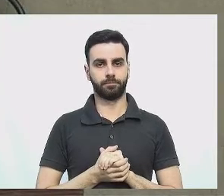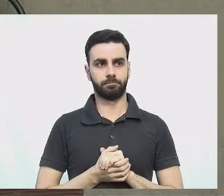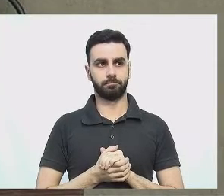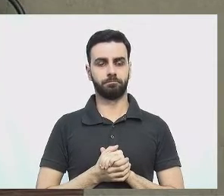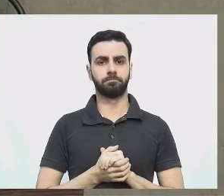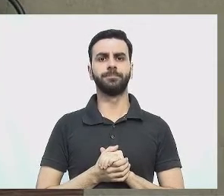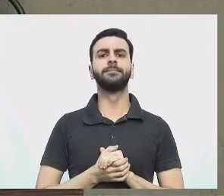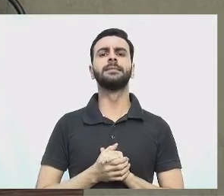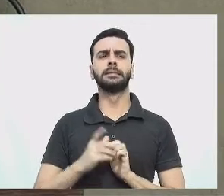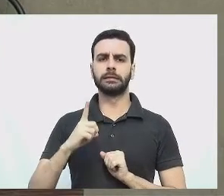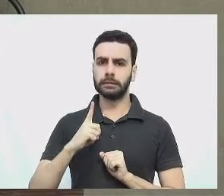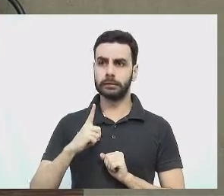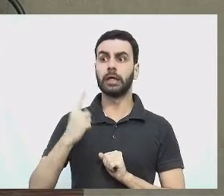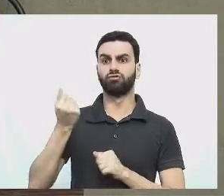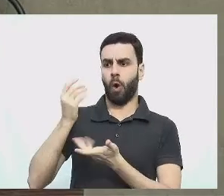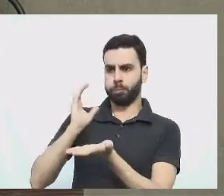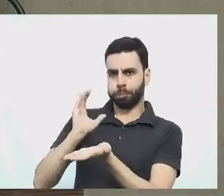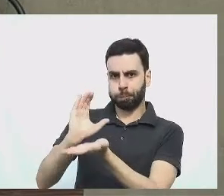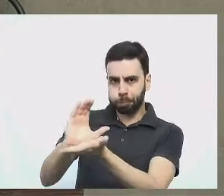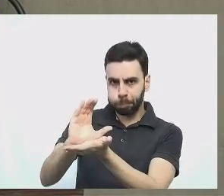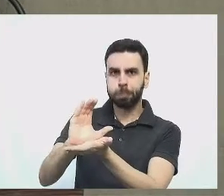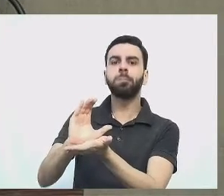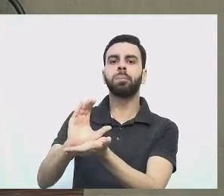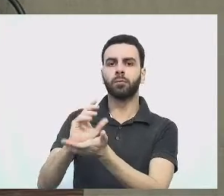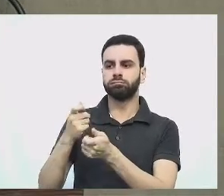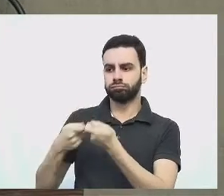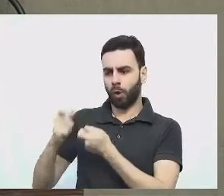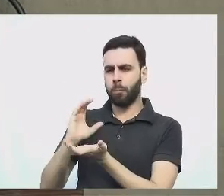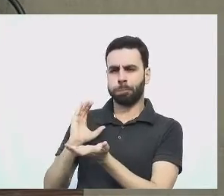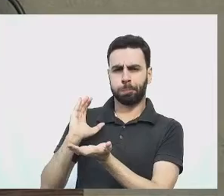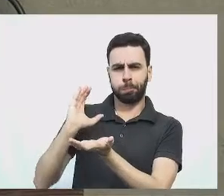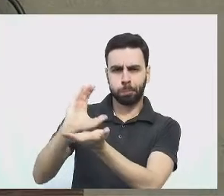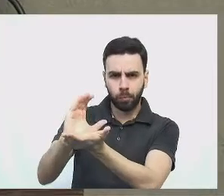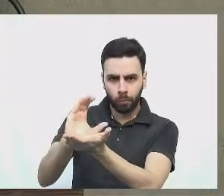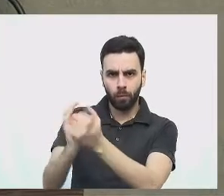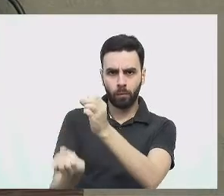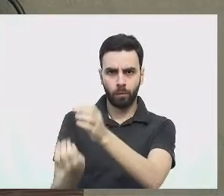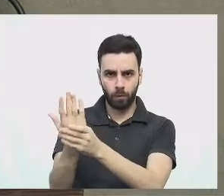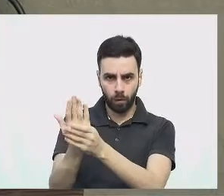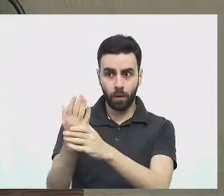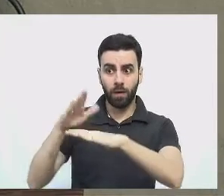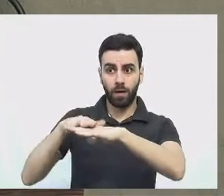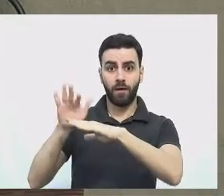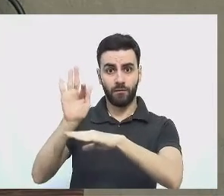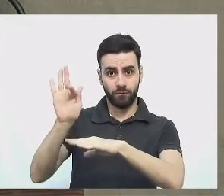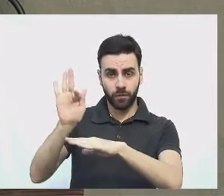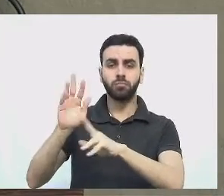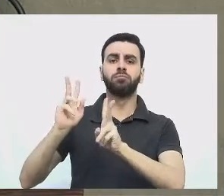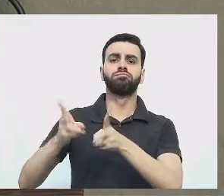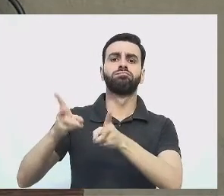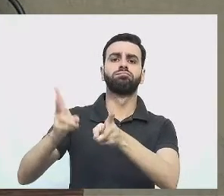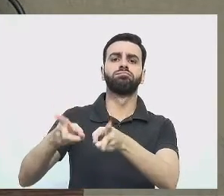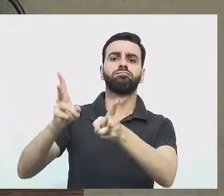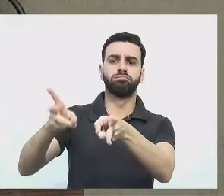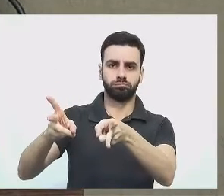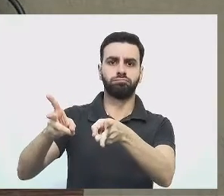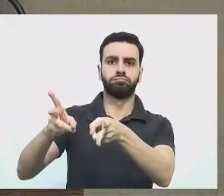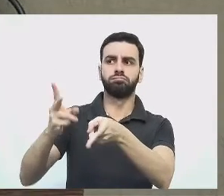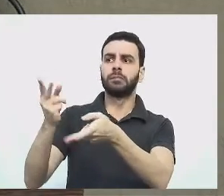Depois dos aportes iniciais que foram feitos pelos mantenedores, a própria faculdade se manteve